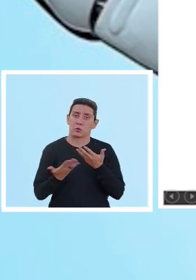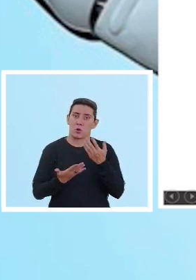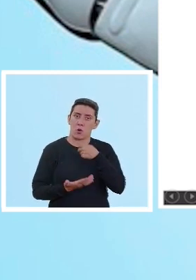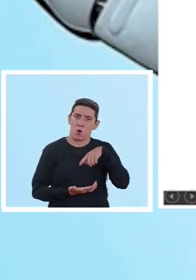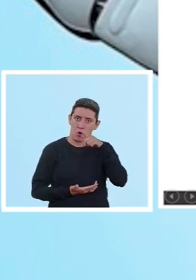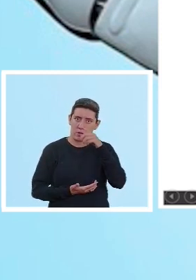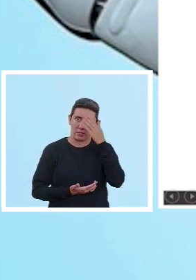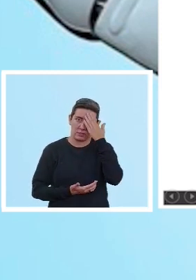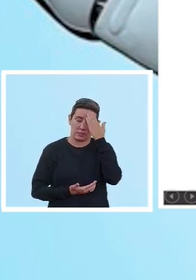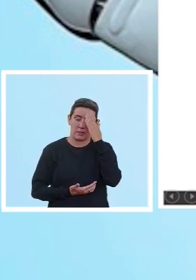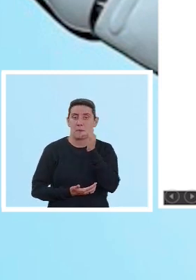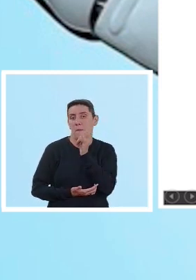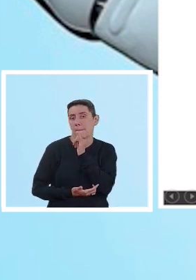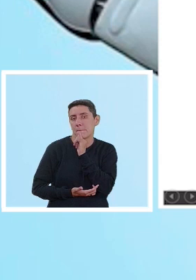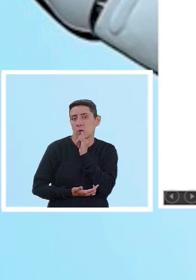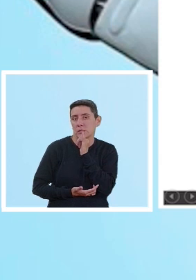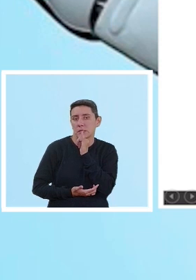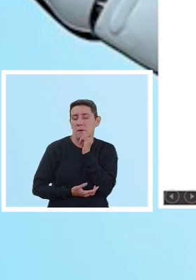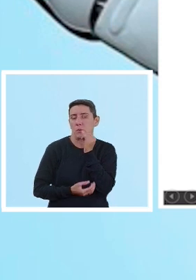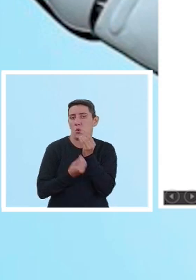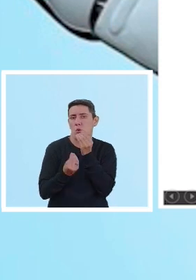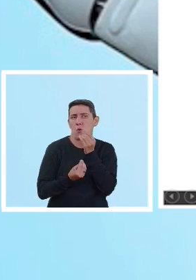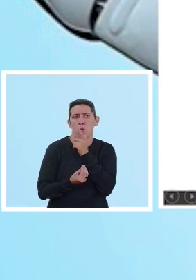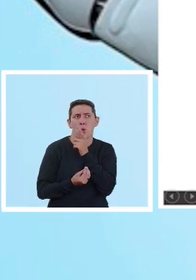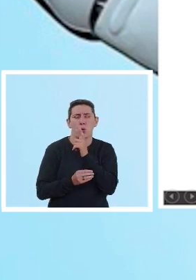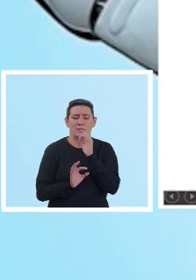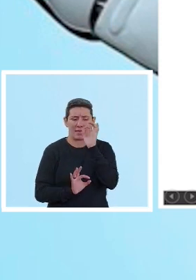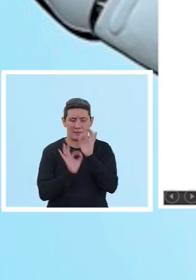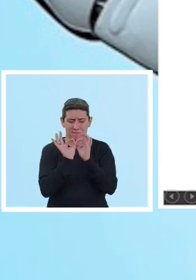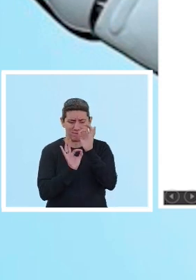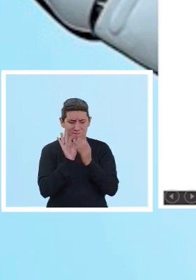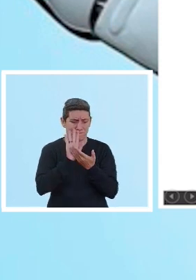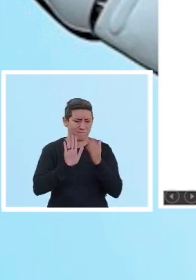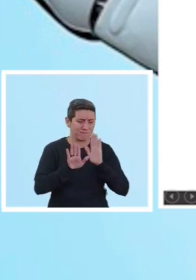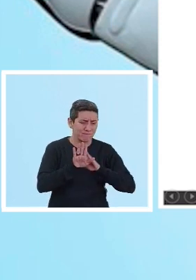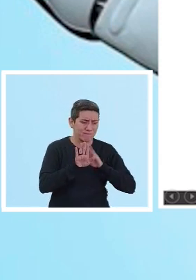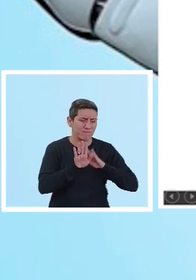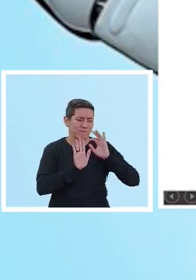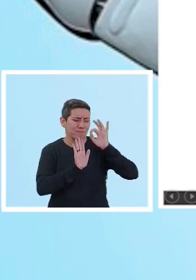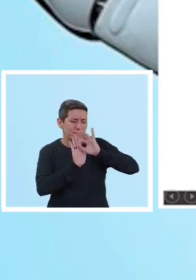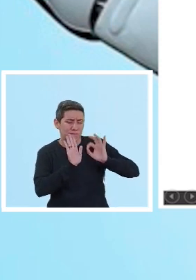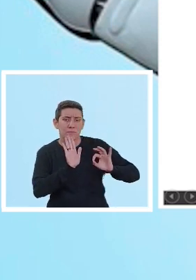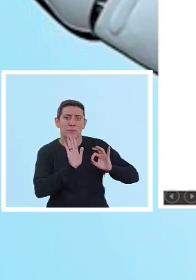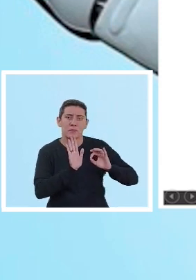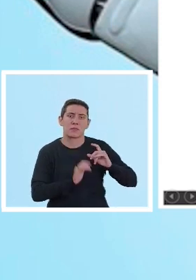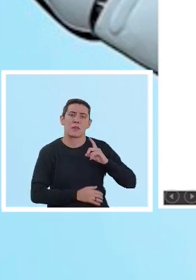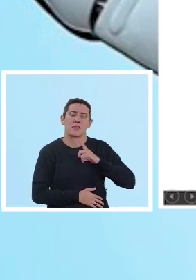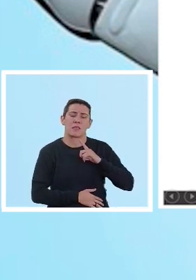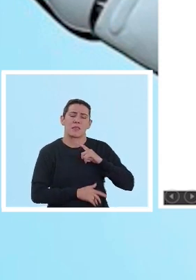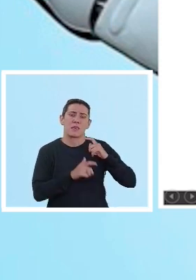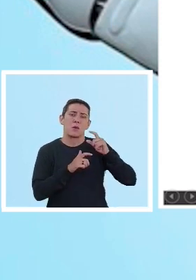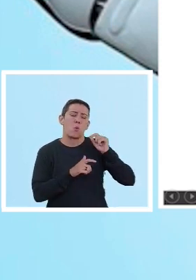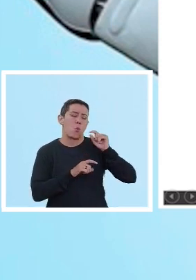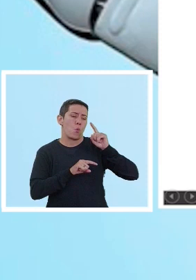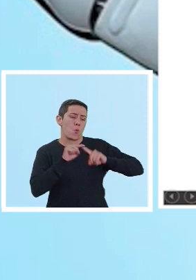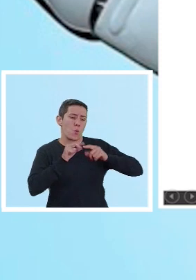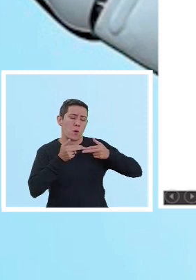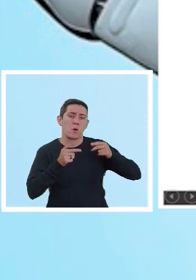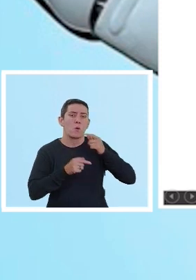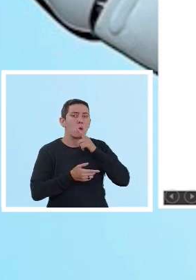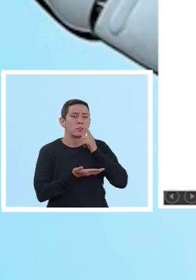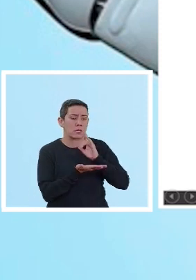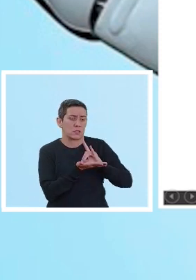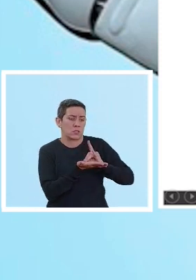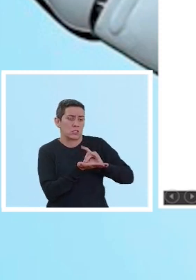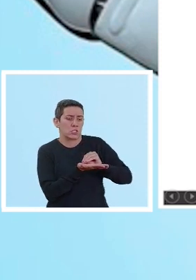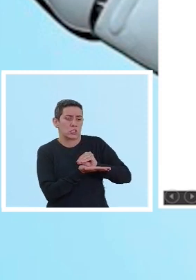para você ter uma ideia hoje para a gente fazer essa interface o mar gente usa um CPF é um equipamento que faz roteamento do